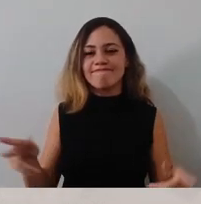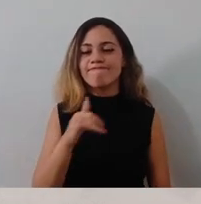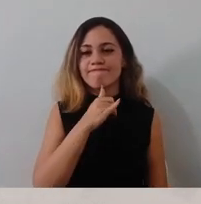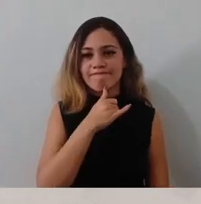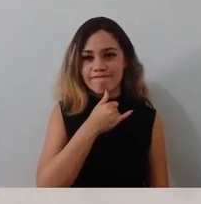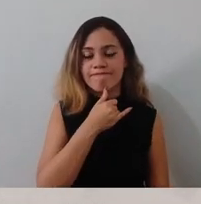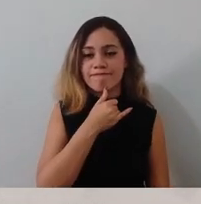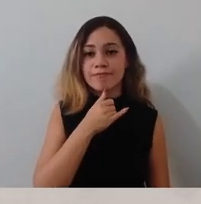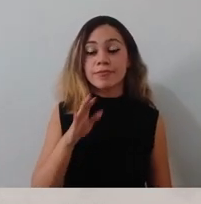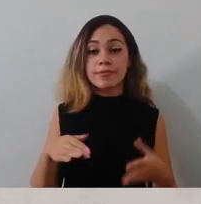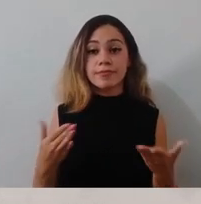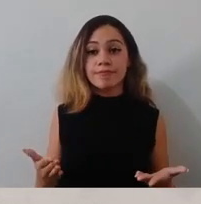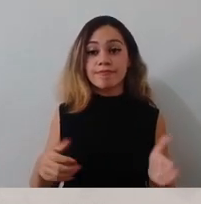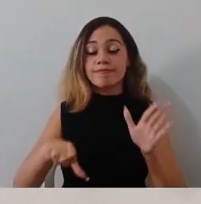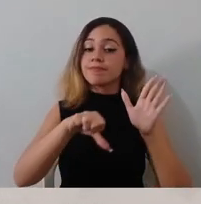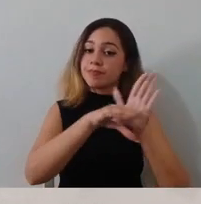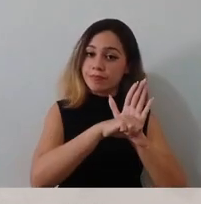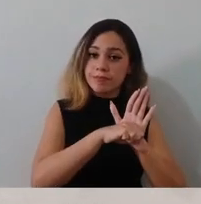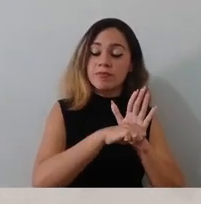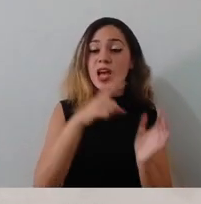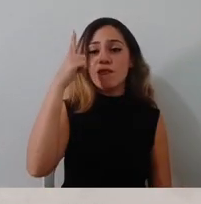diversas. E é